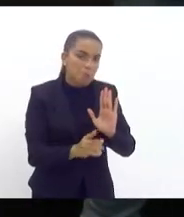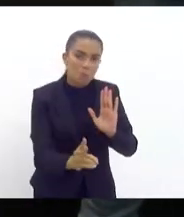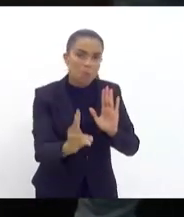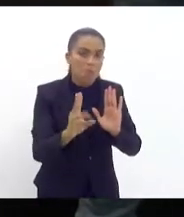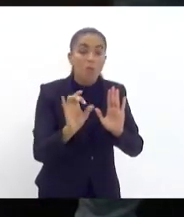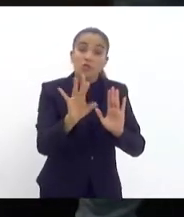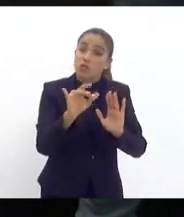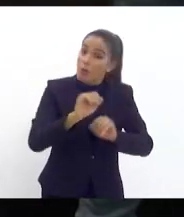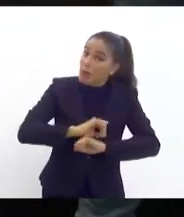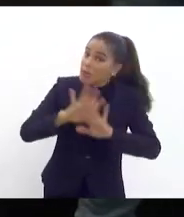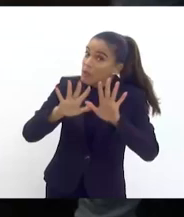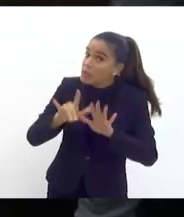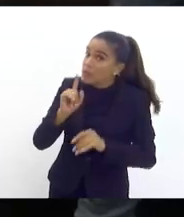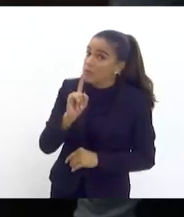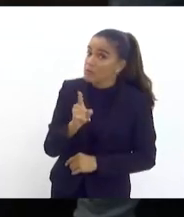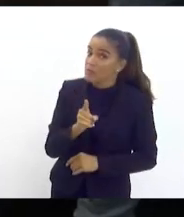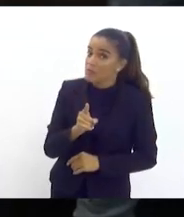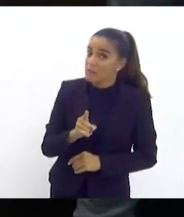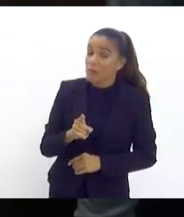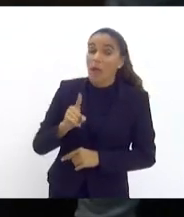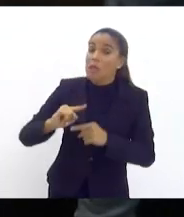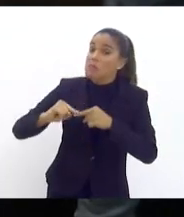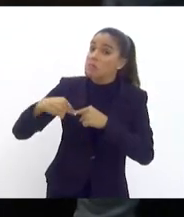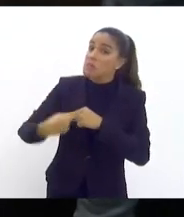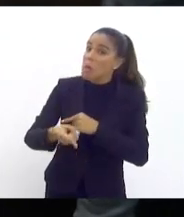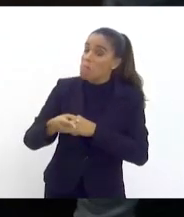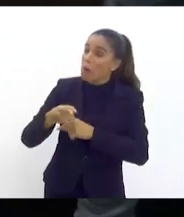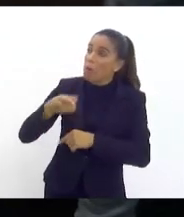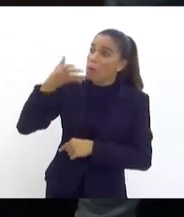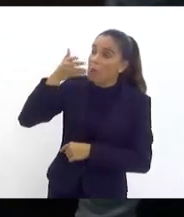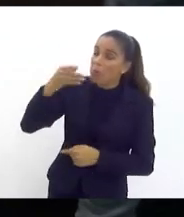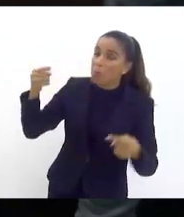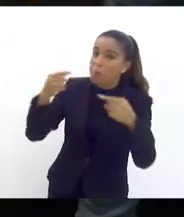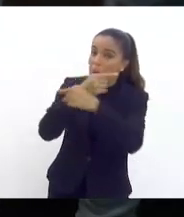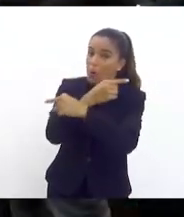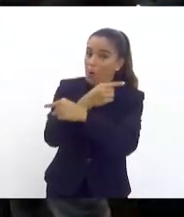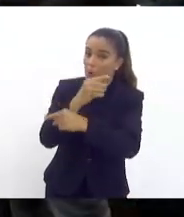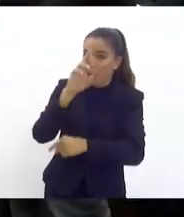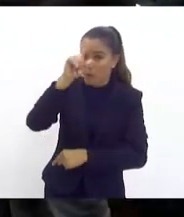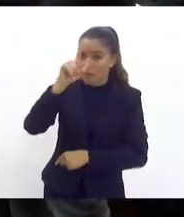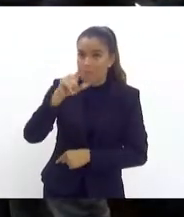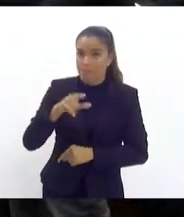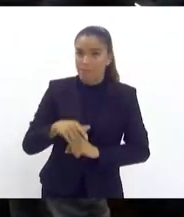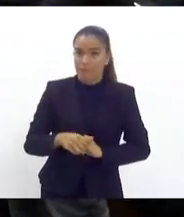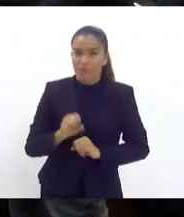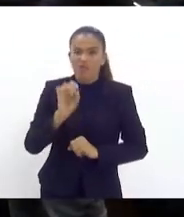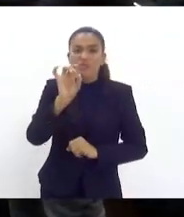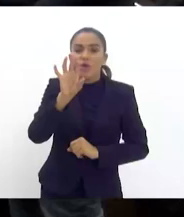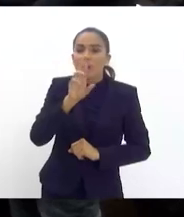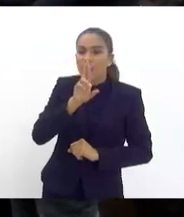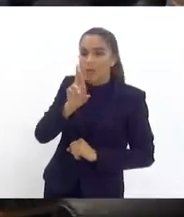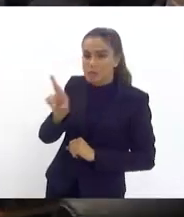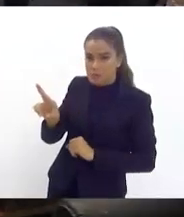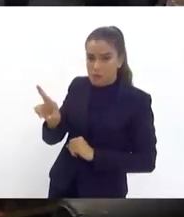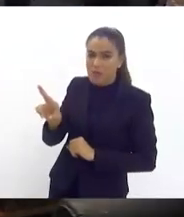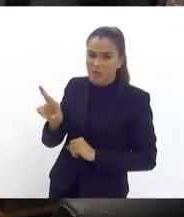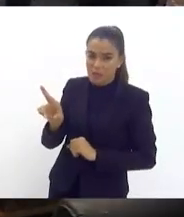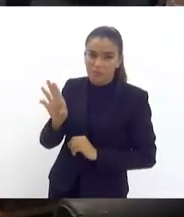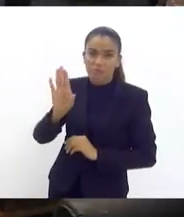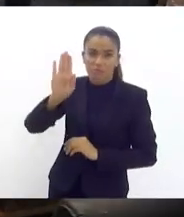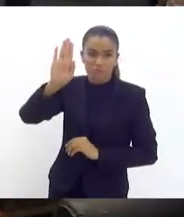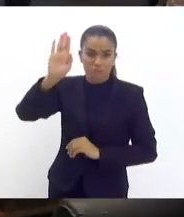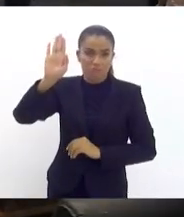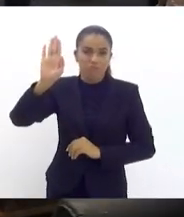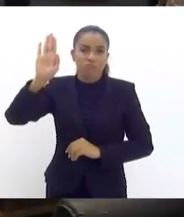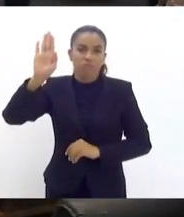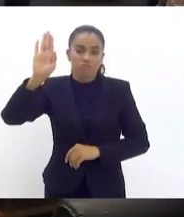só para deixar muito claro isso, presidente, para não ter depois narrativa deturpada. Fui citada, senhor presidente, só para responder. Muito obrigado pela